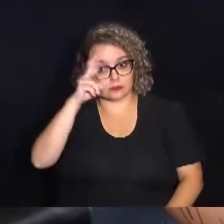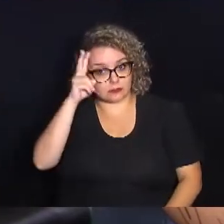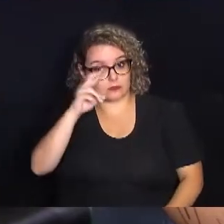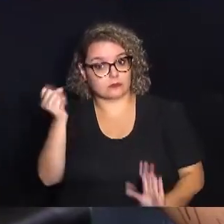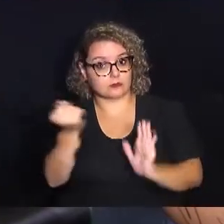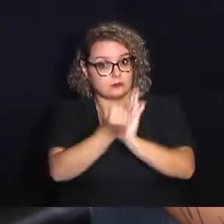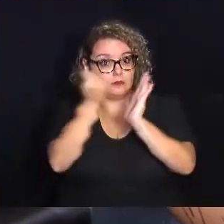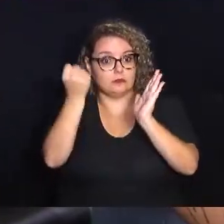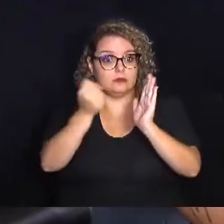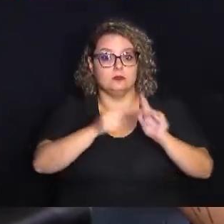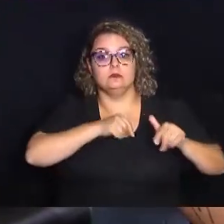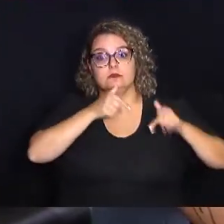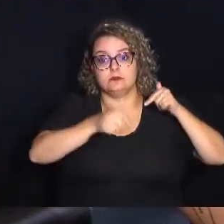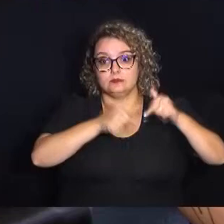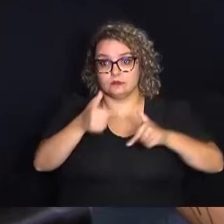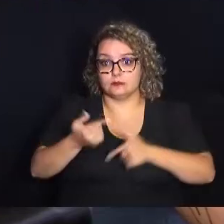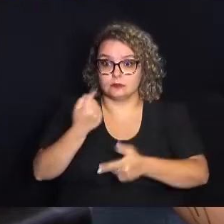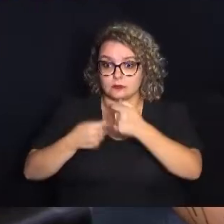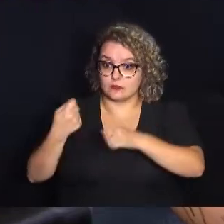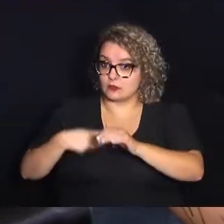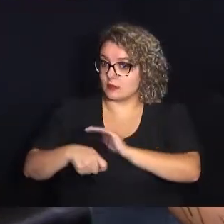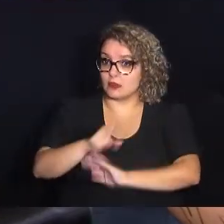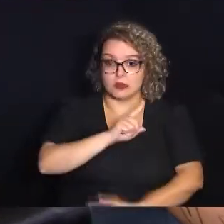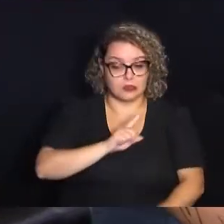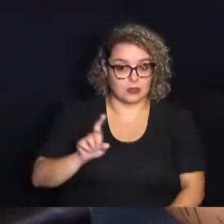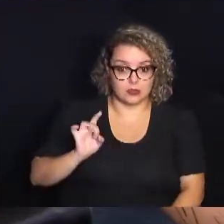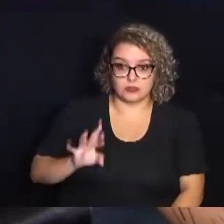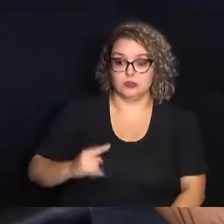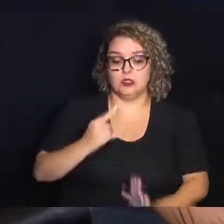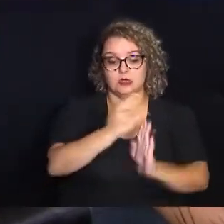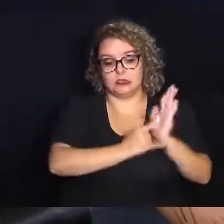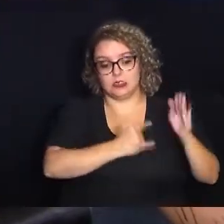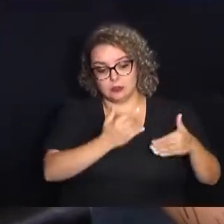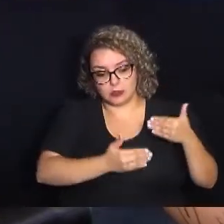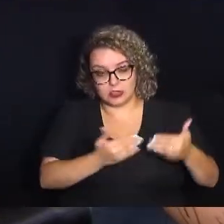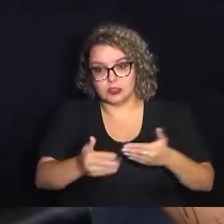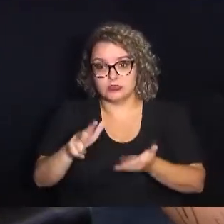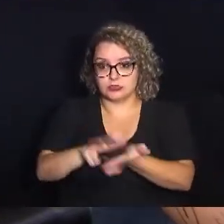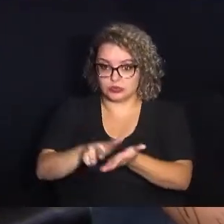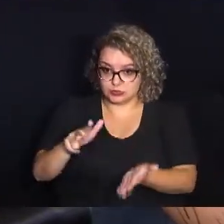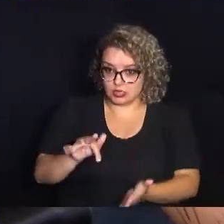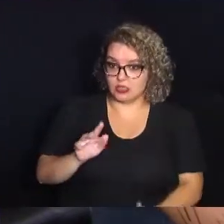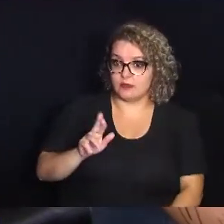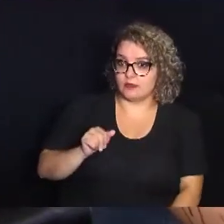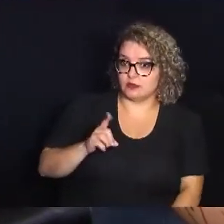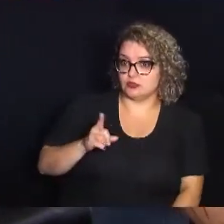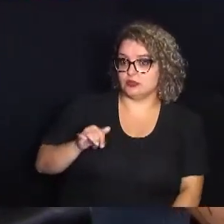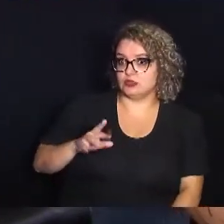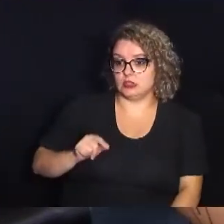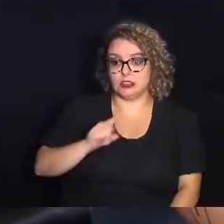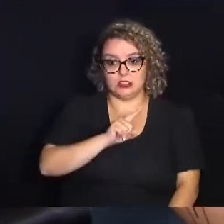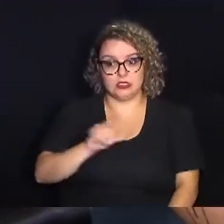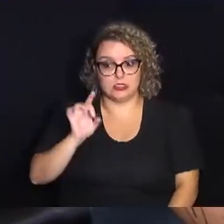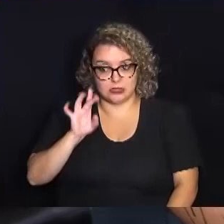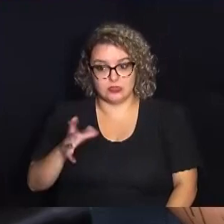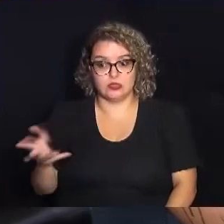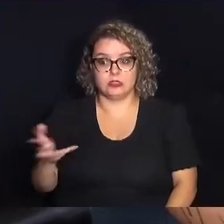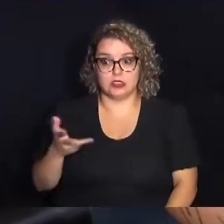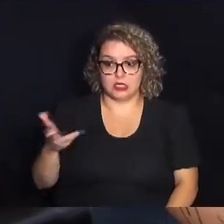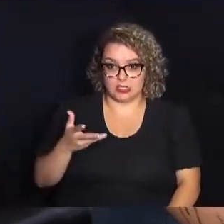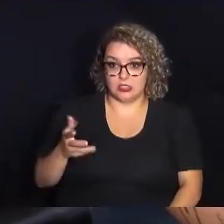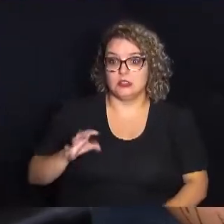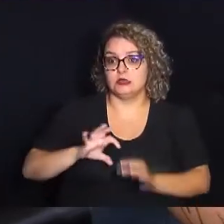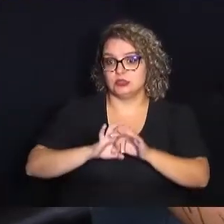histórica fruto de um trabalho de investimento não só na burocracia da regularização fundiária não só na na